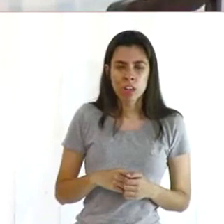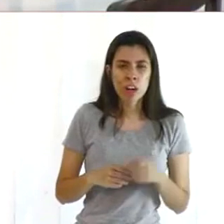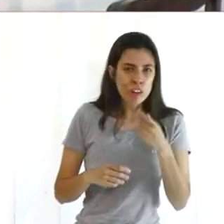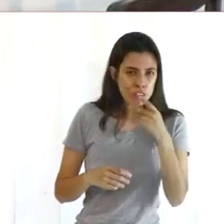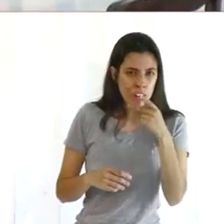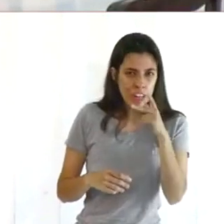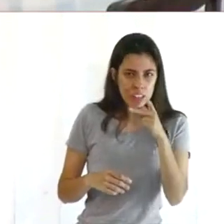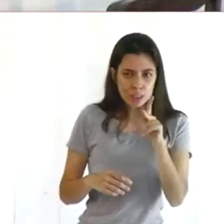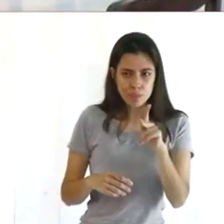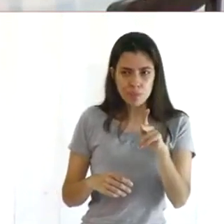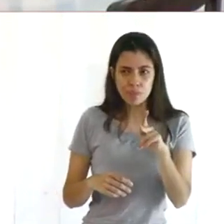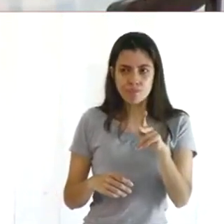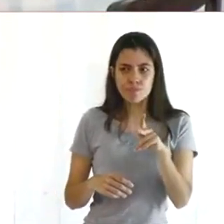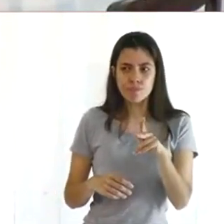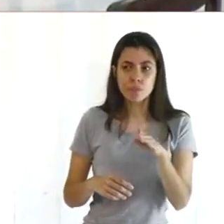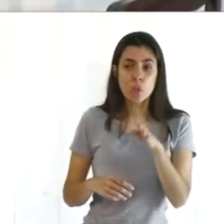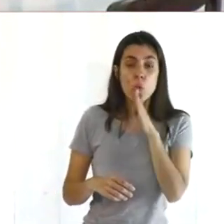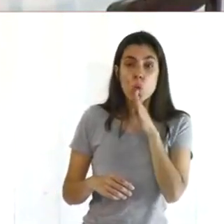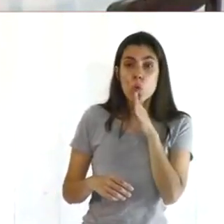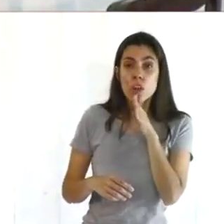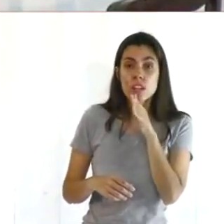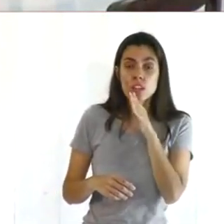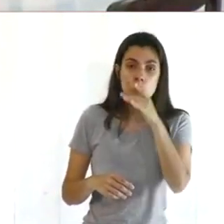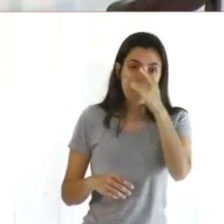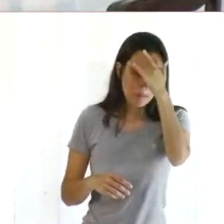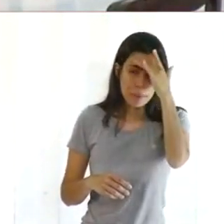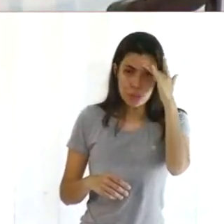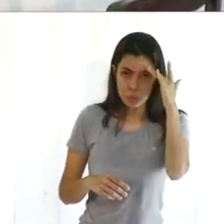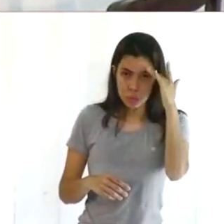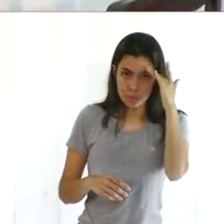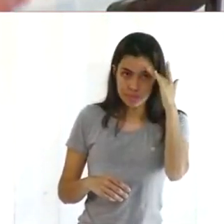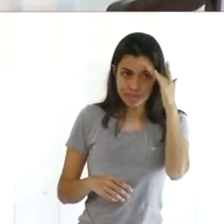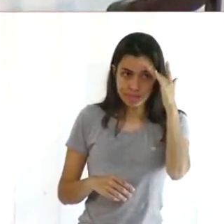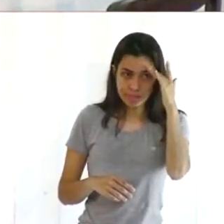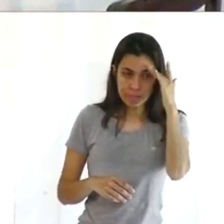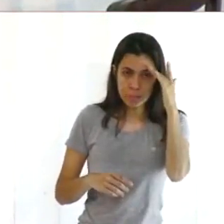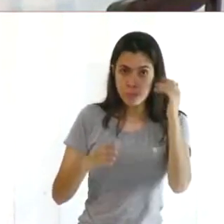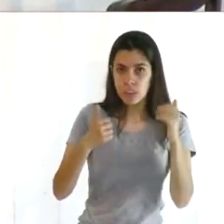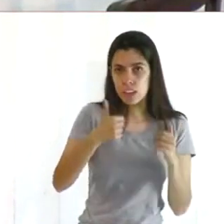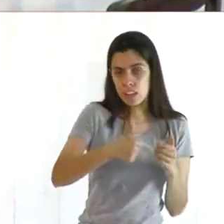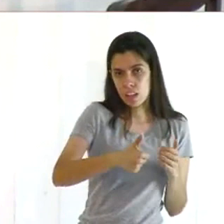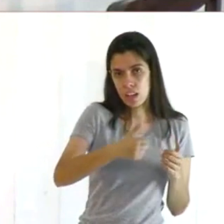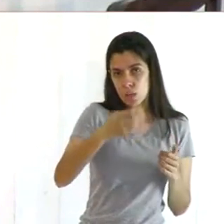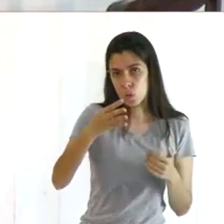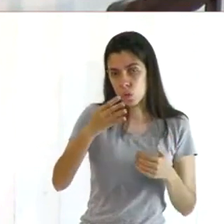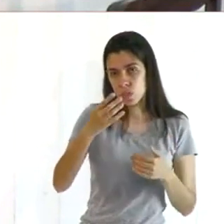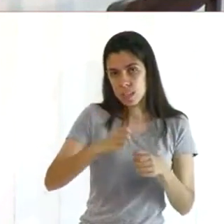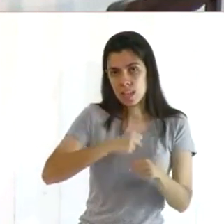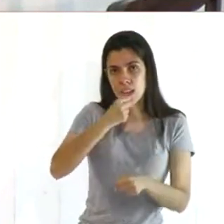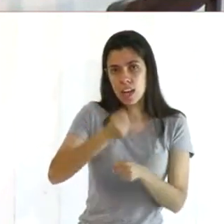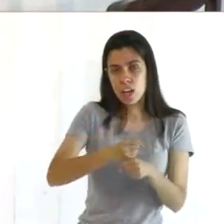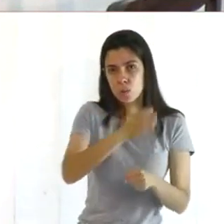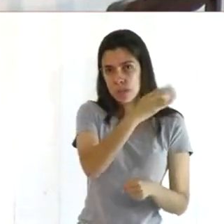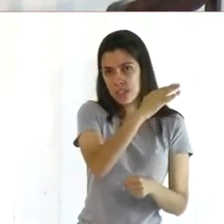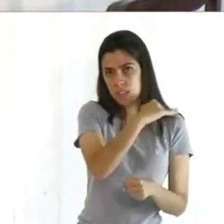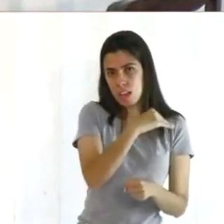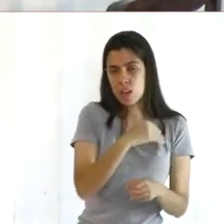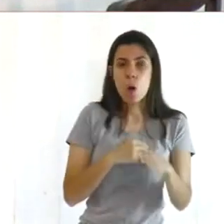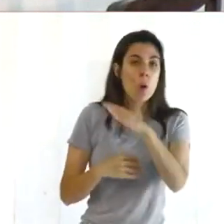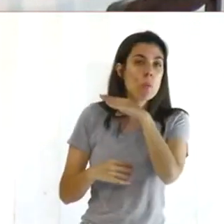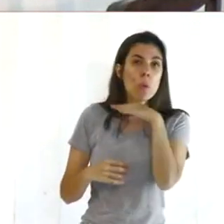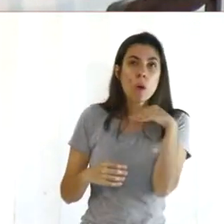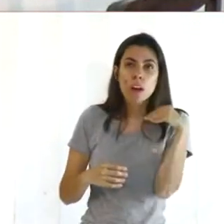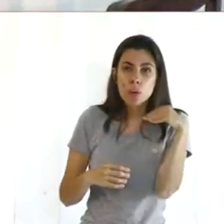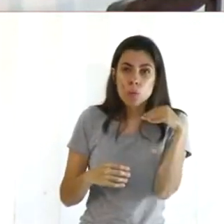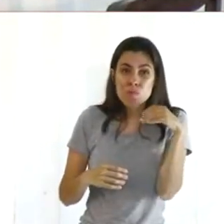um homem que há 14 anos subiu ao terceiro céu. Eu não sei se no corpo ou fora do corpo. E ele diz que este homem então